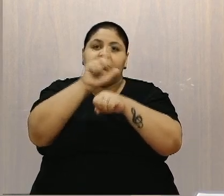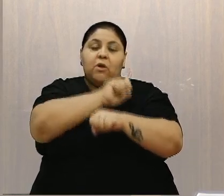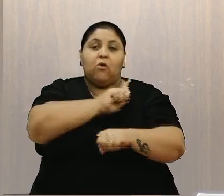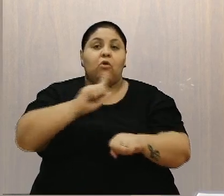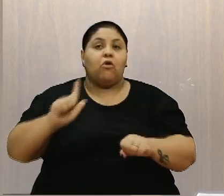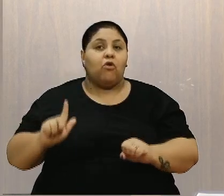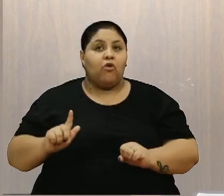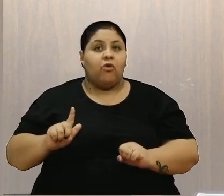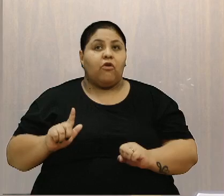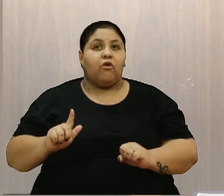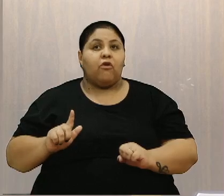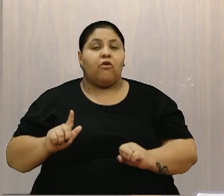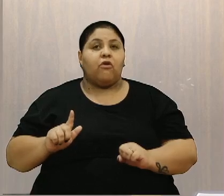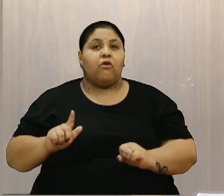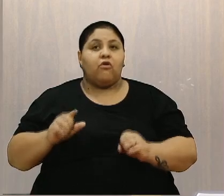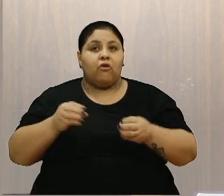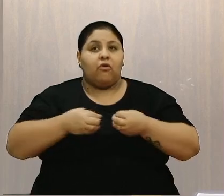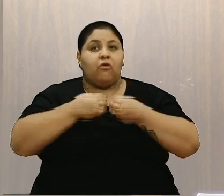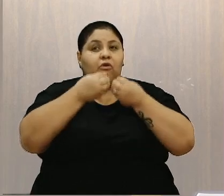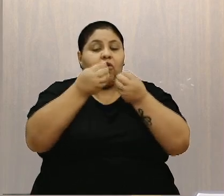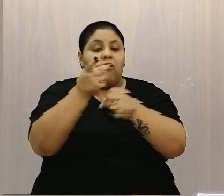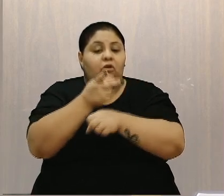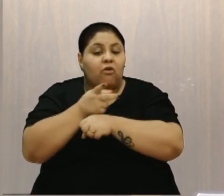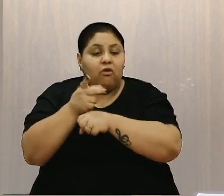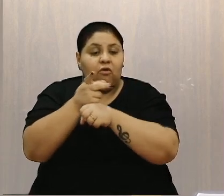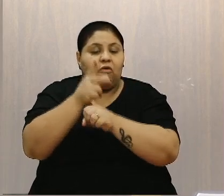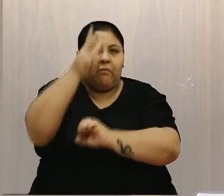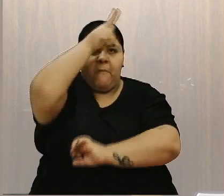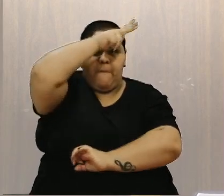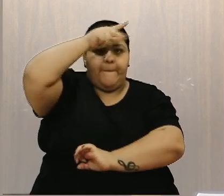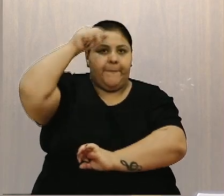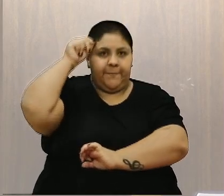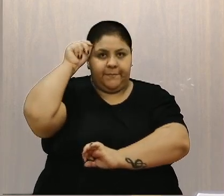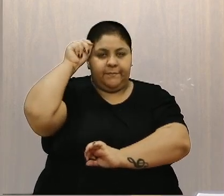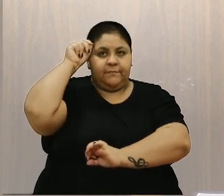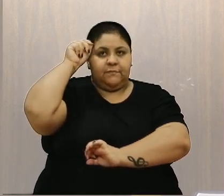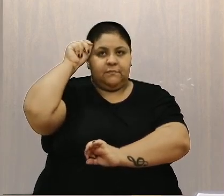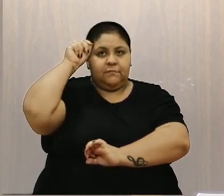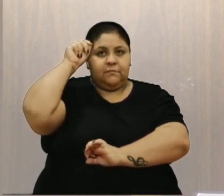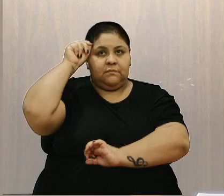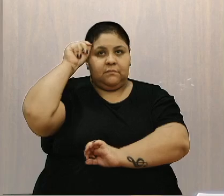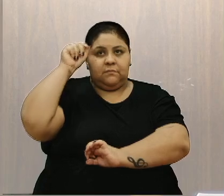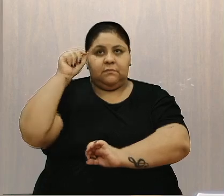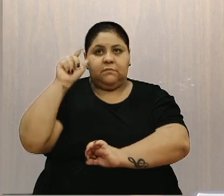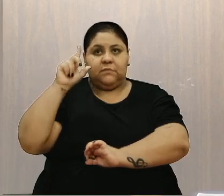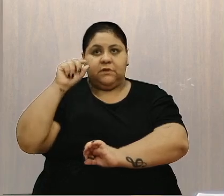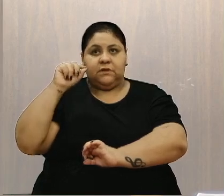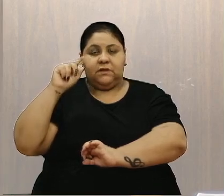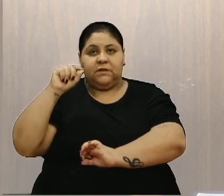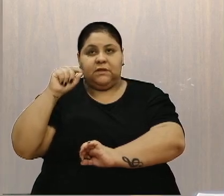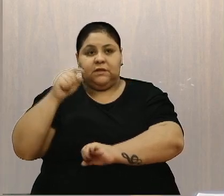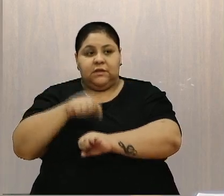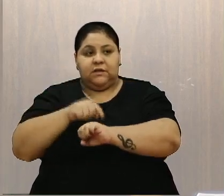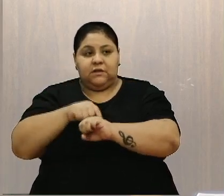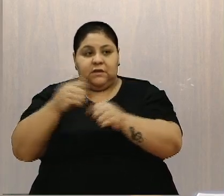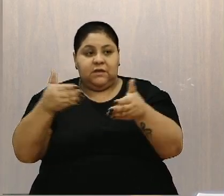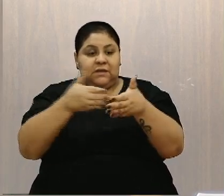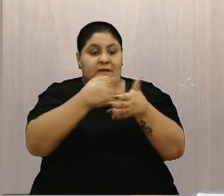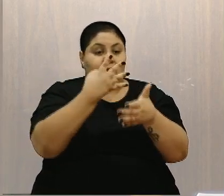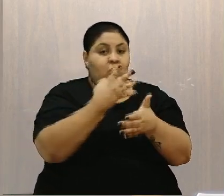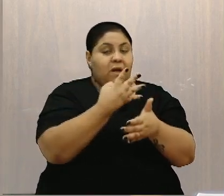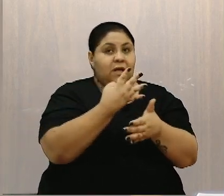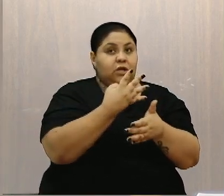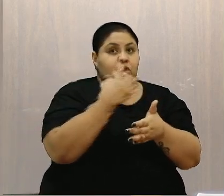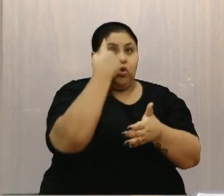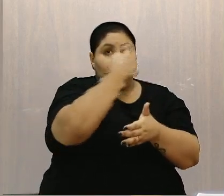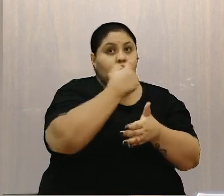de que elas devem ir procurar a prefeitura das 10 da manhã às 4 da tarde, todos os dias. Até